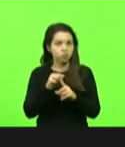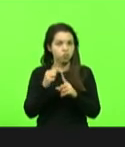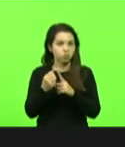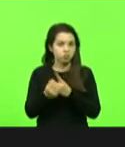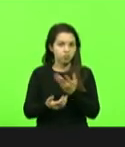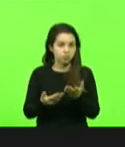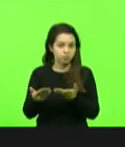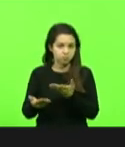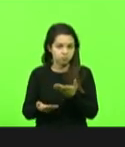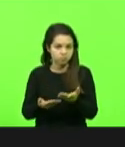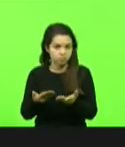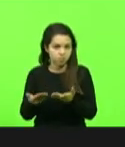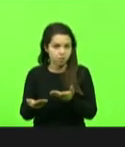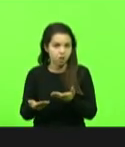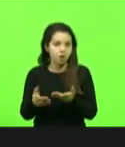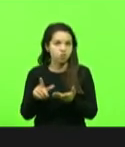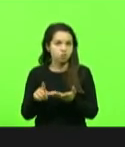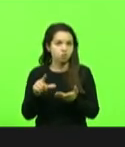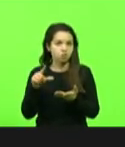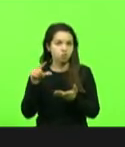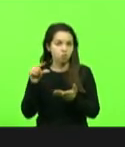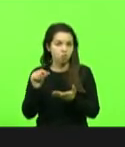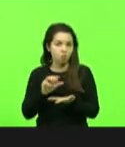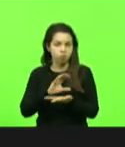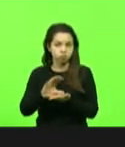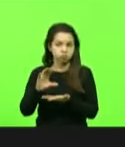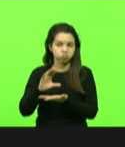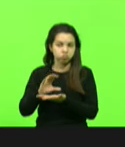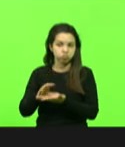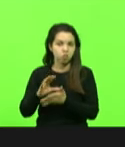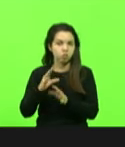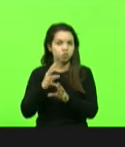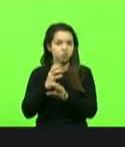optar a fazer com benefícios eventuais, é no montante de